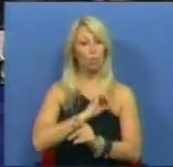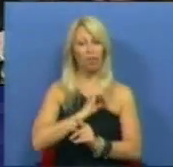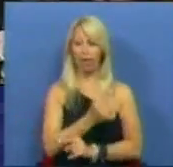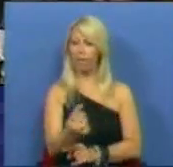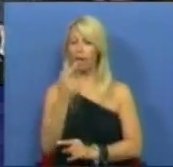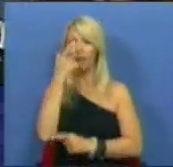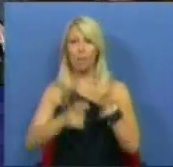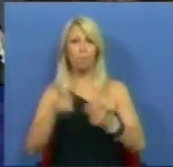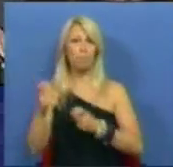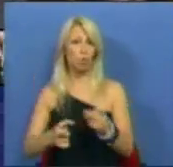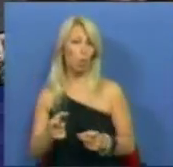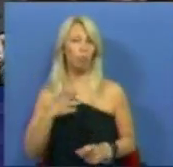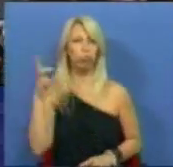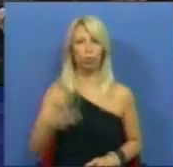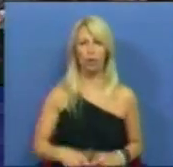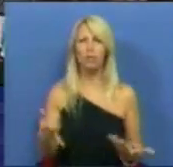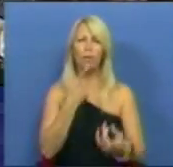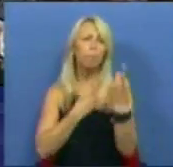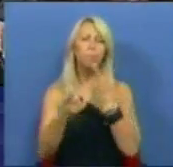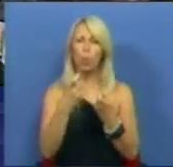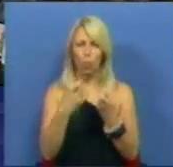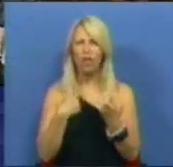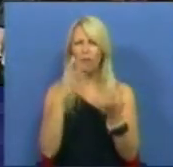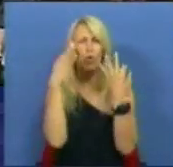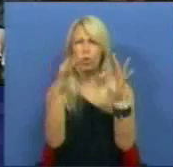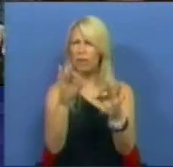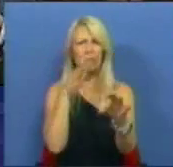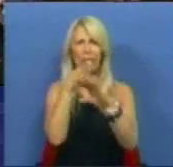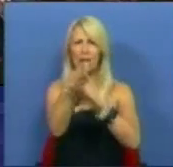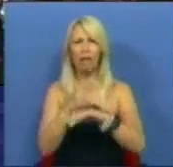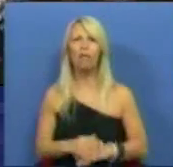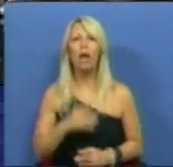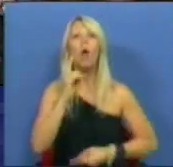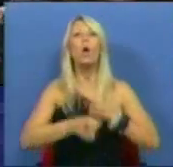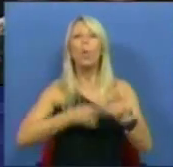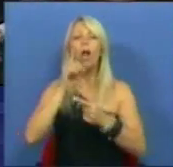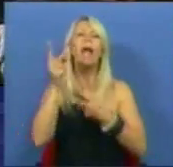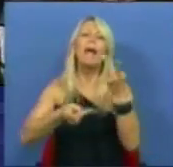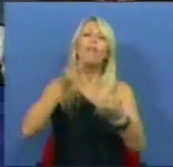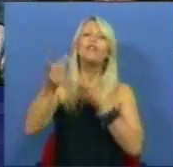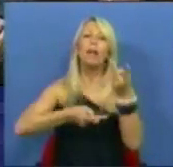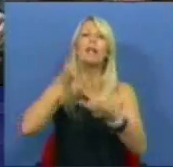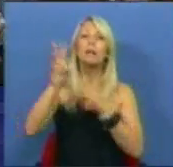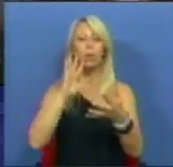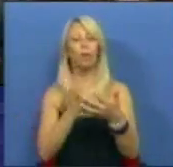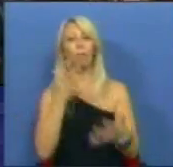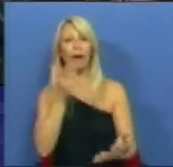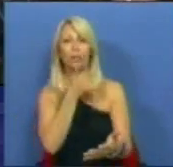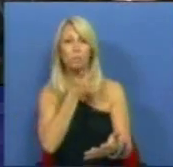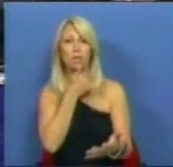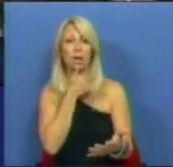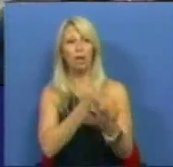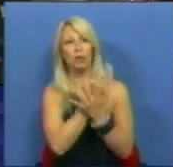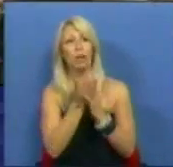a primeira pergunta que lhe faço é simples e é direta. Qual é a avaliação que faz dos impactos das medidas